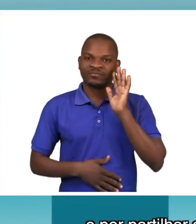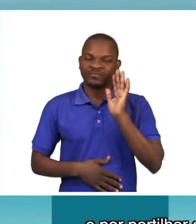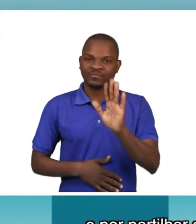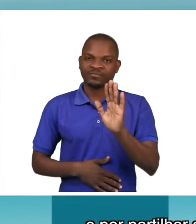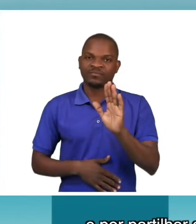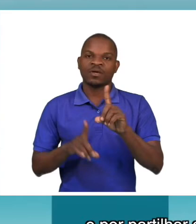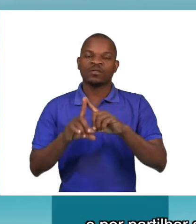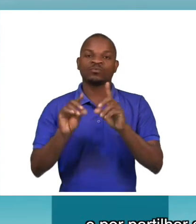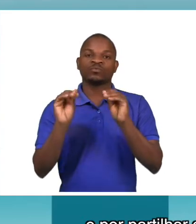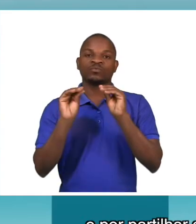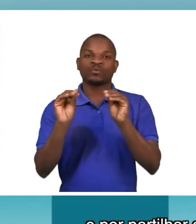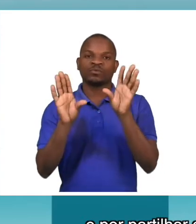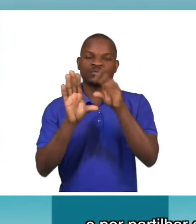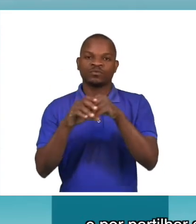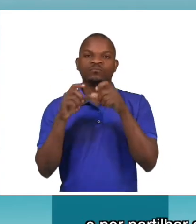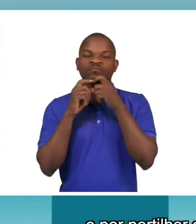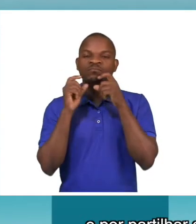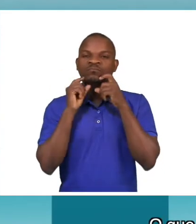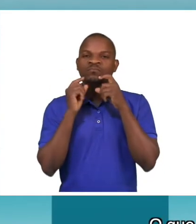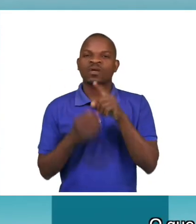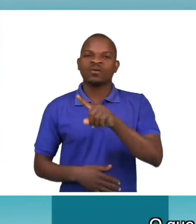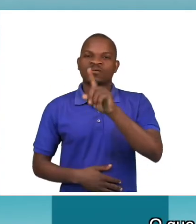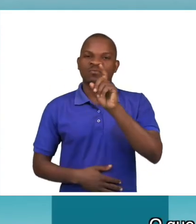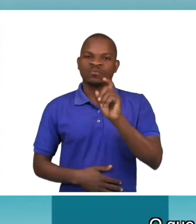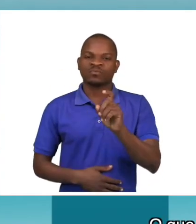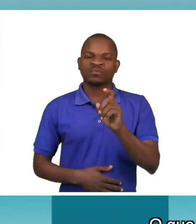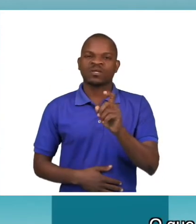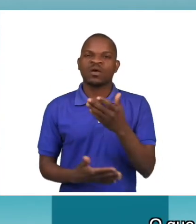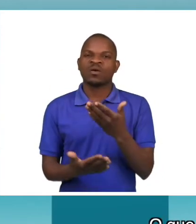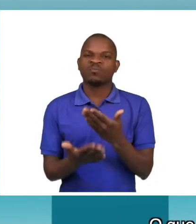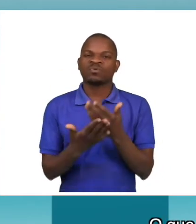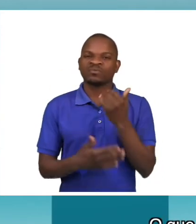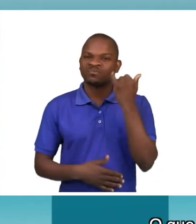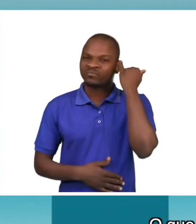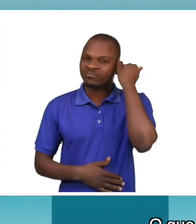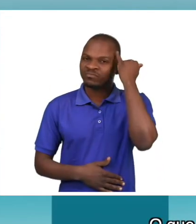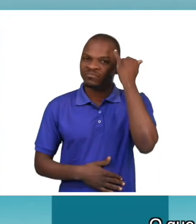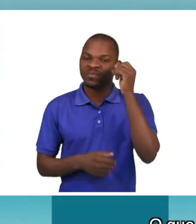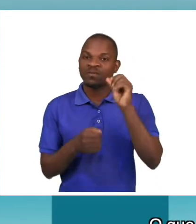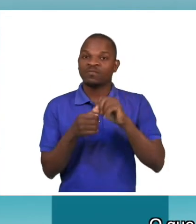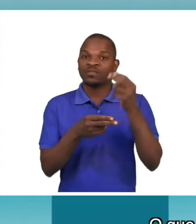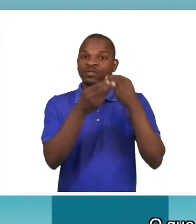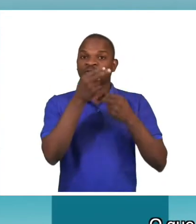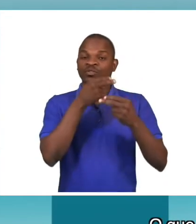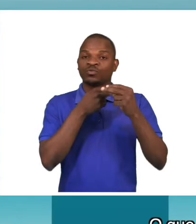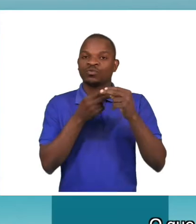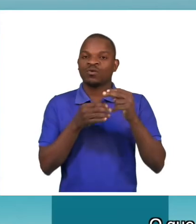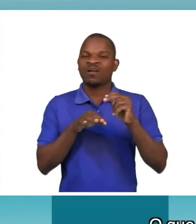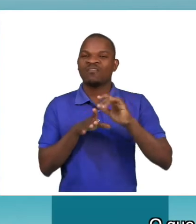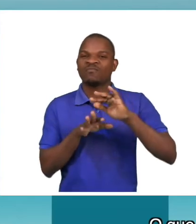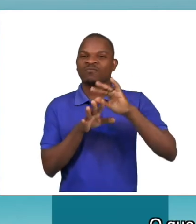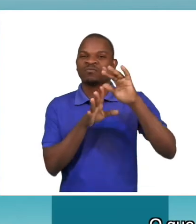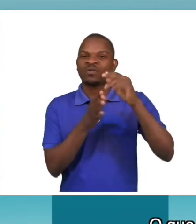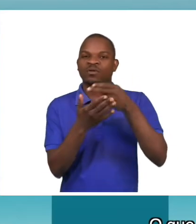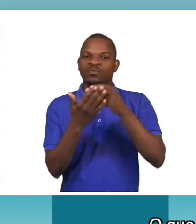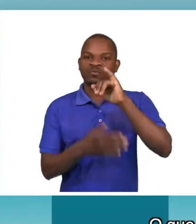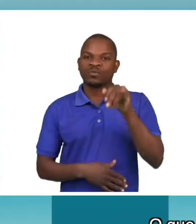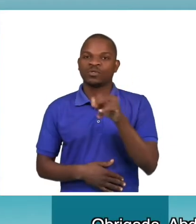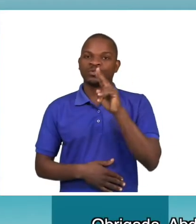em torno de uma educação inclusiva em Moçambique o que lhe motivou para escrever a história da formiga Juju